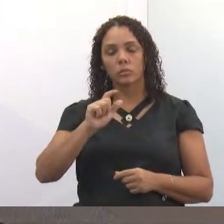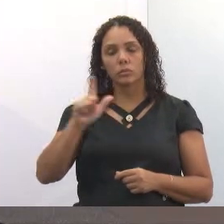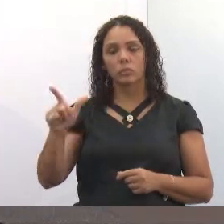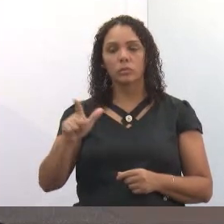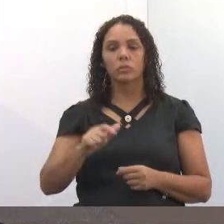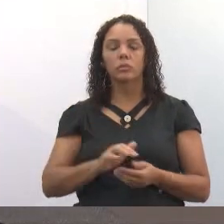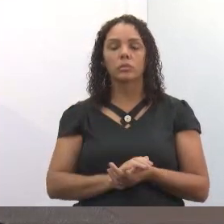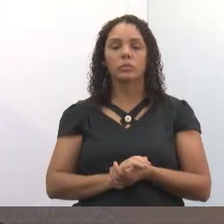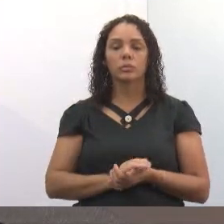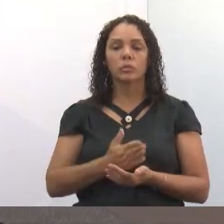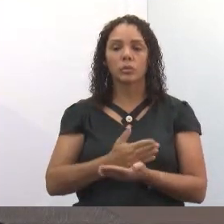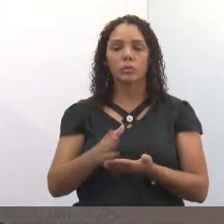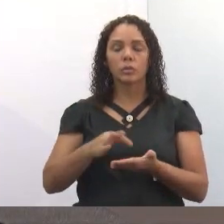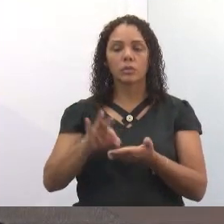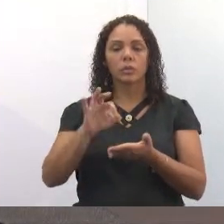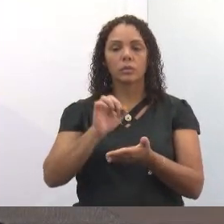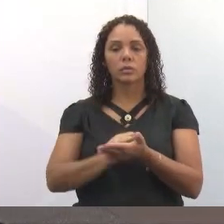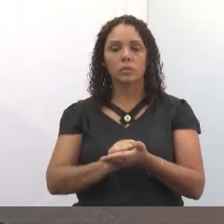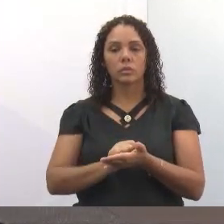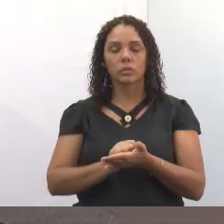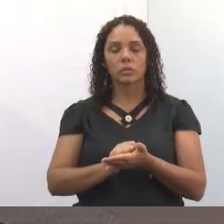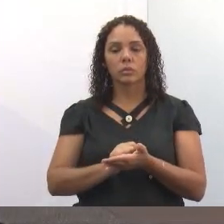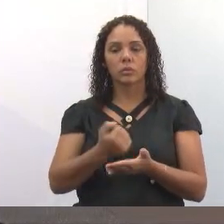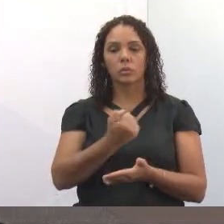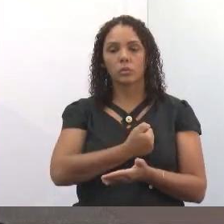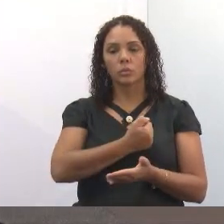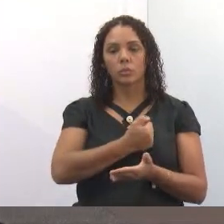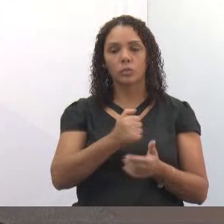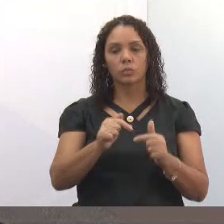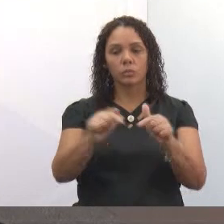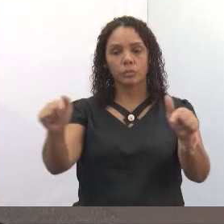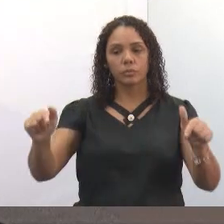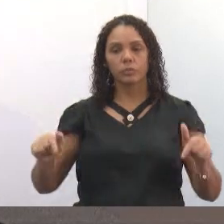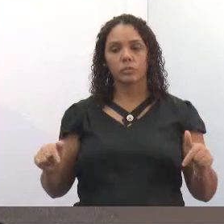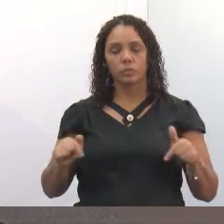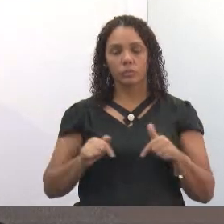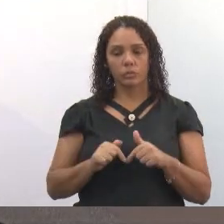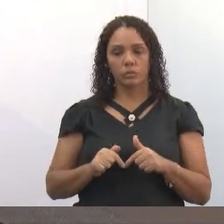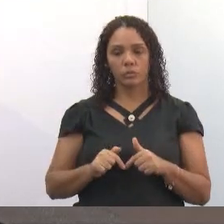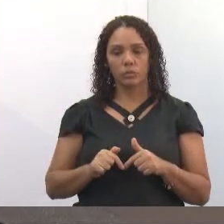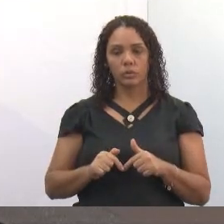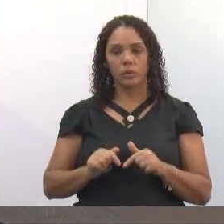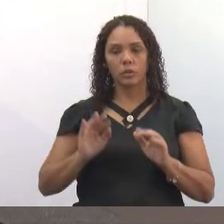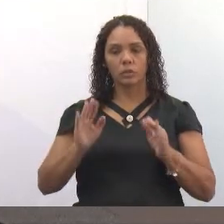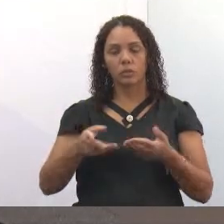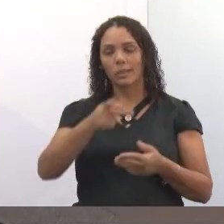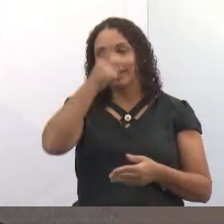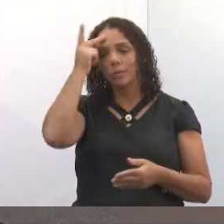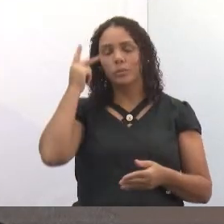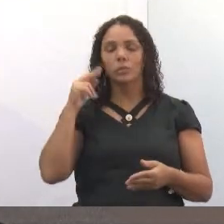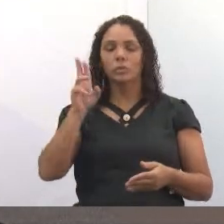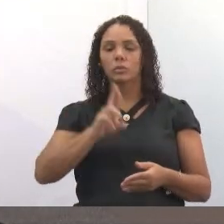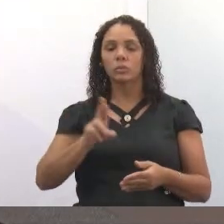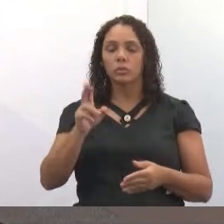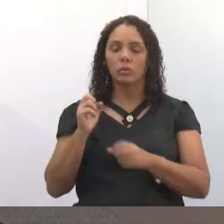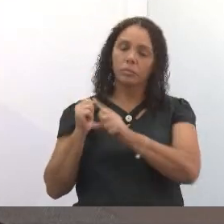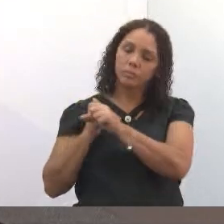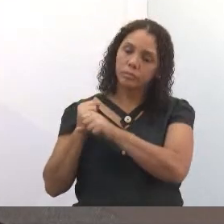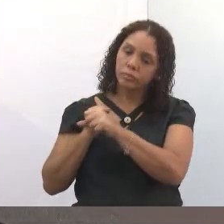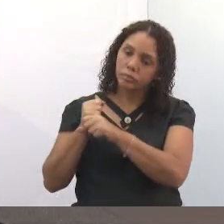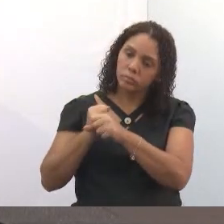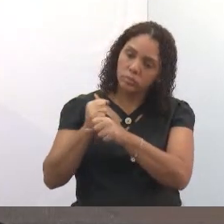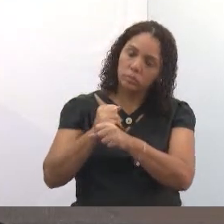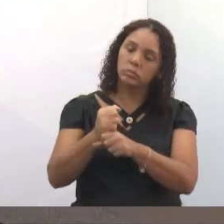registradas matrículas correspondente ao lote ocupado há anos pela população, o local